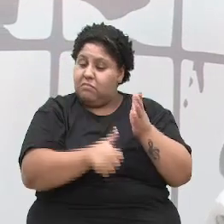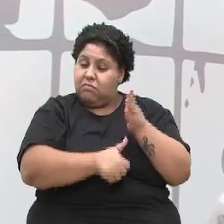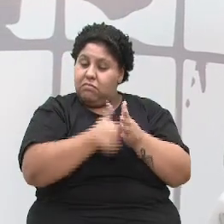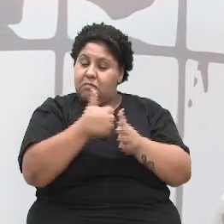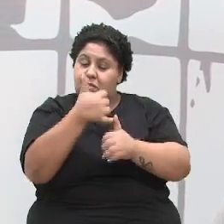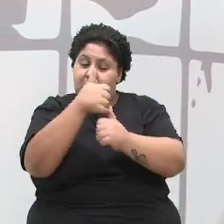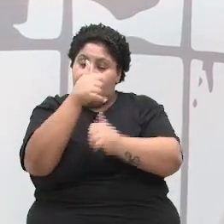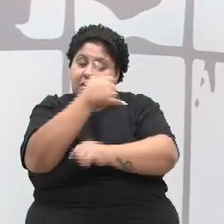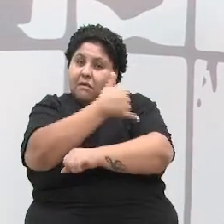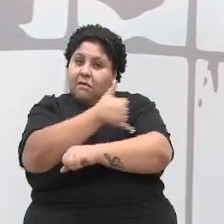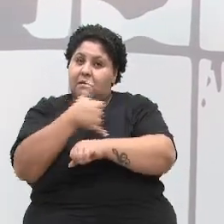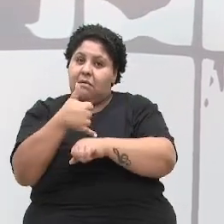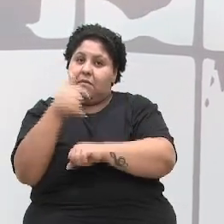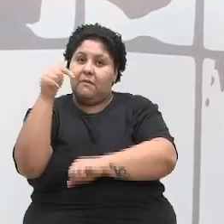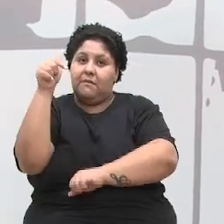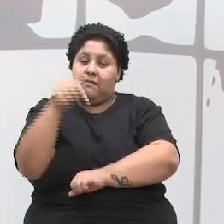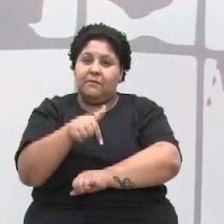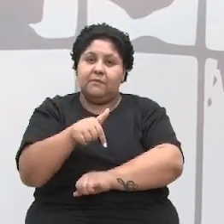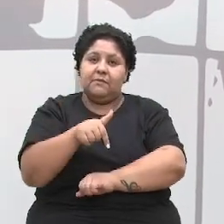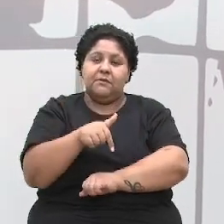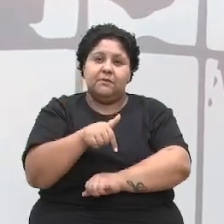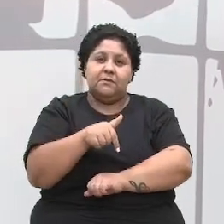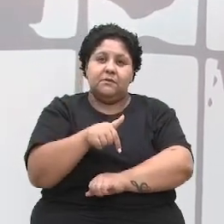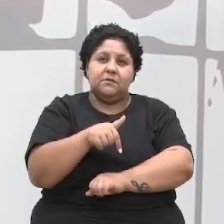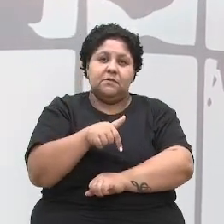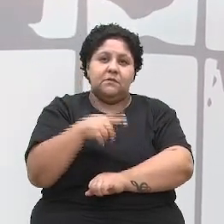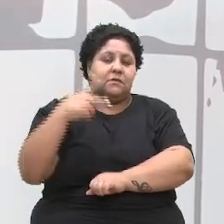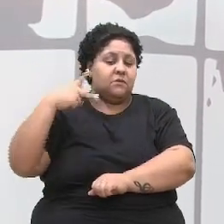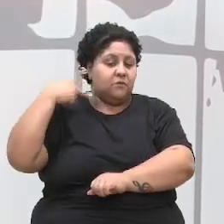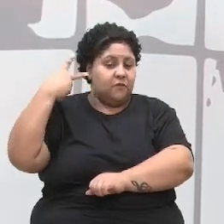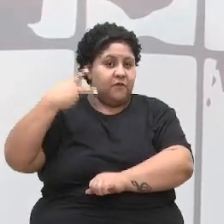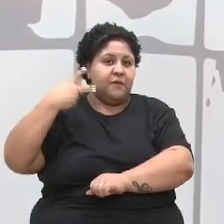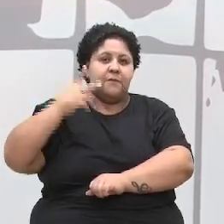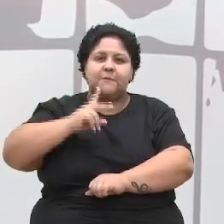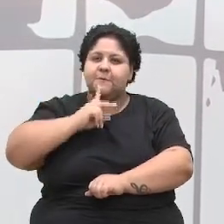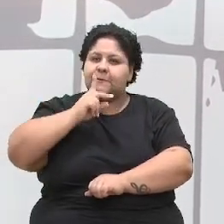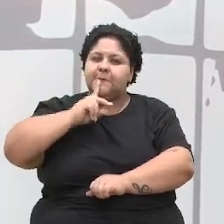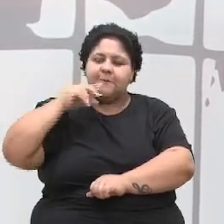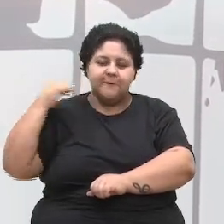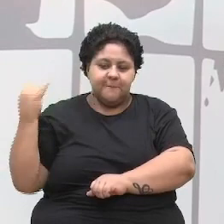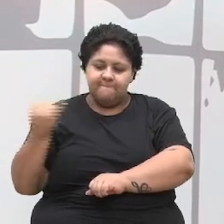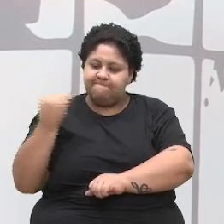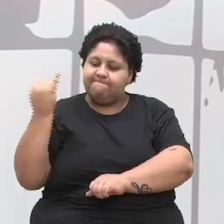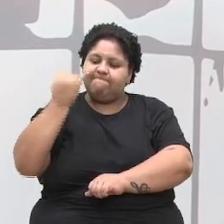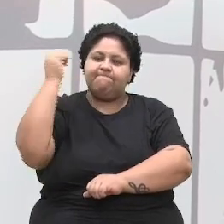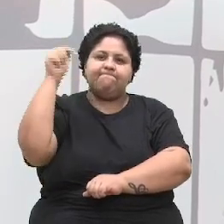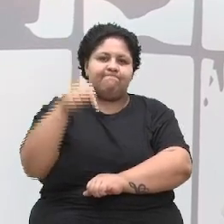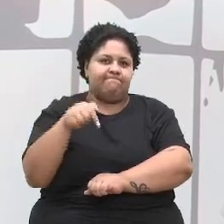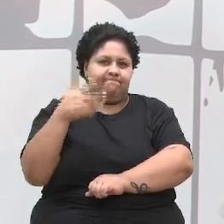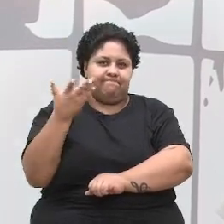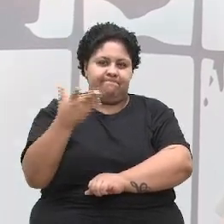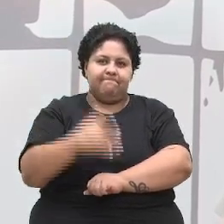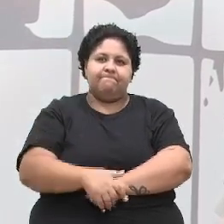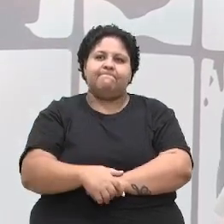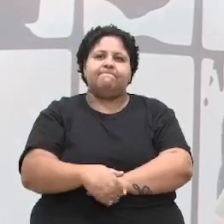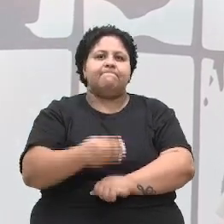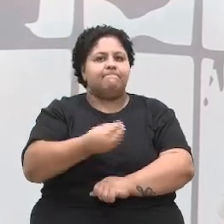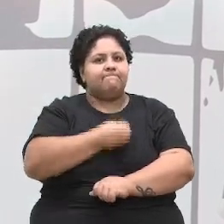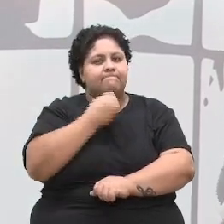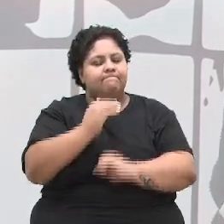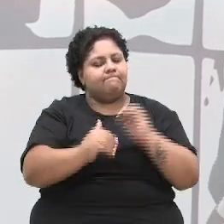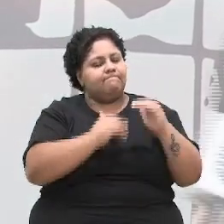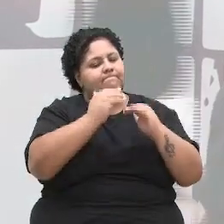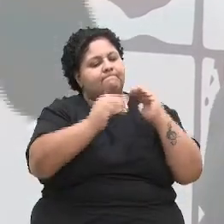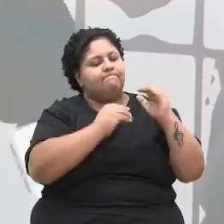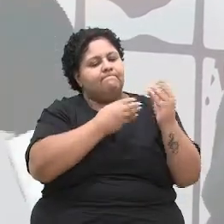do vereador Alberto, que foi de extrema importância. Então, a vida se constrói com muitas